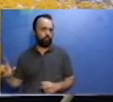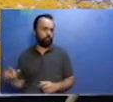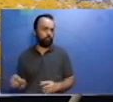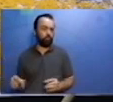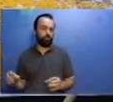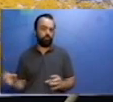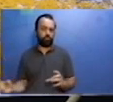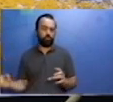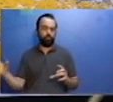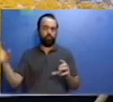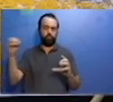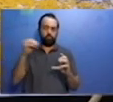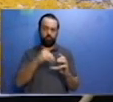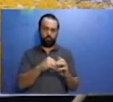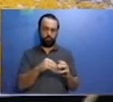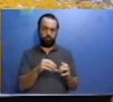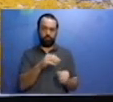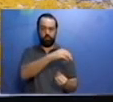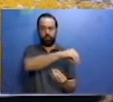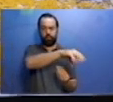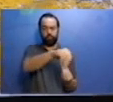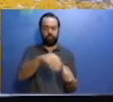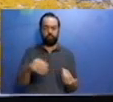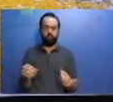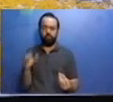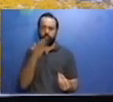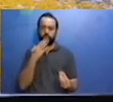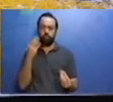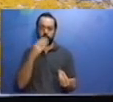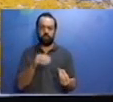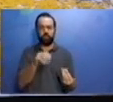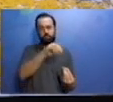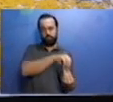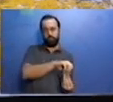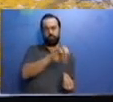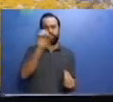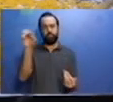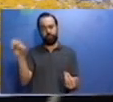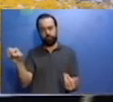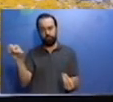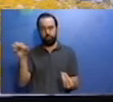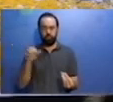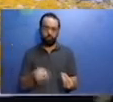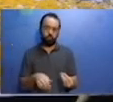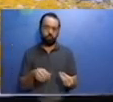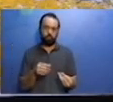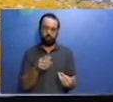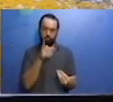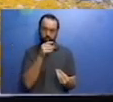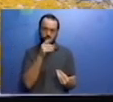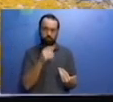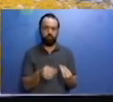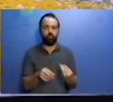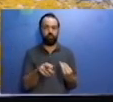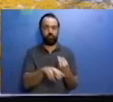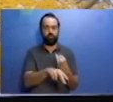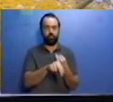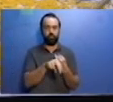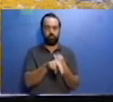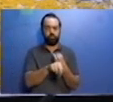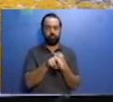fungo açúcares, fonte de energia. E o fungo, por sua vez, fornece água e nutrientes para as algas